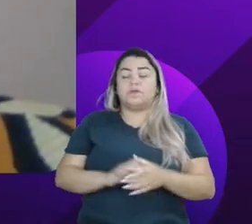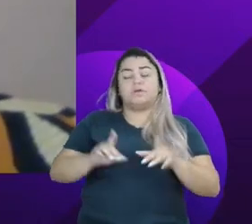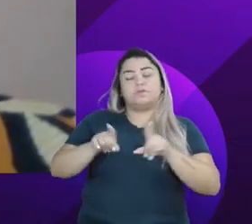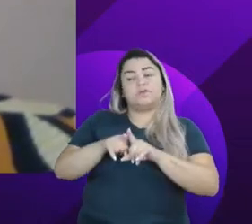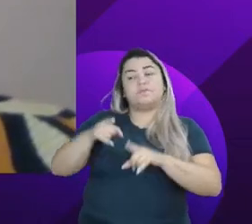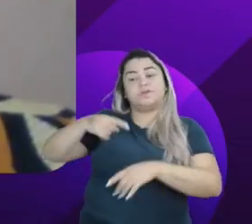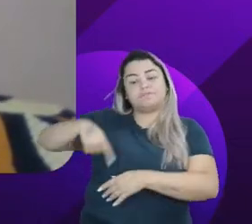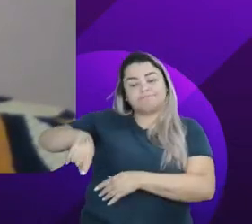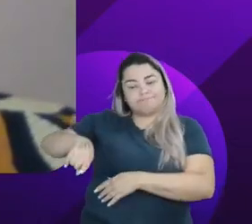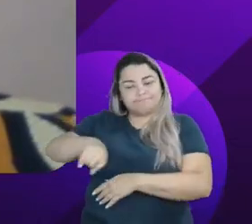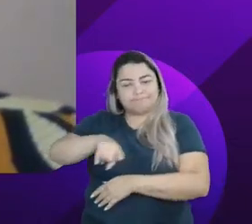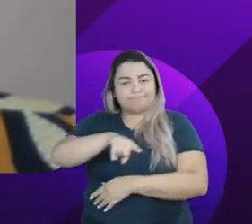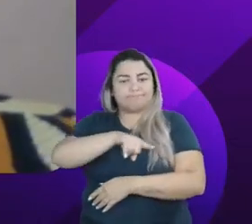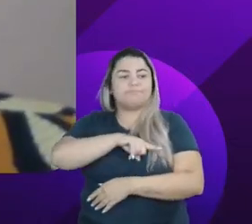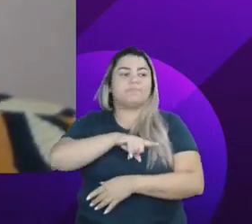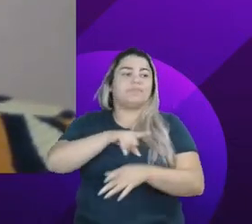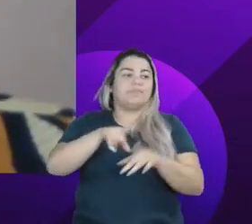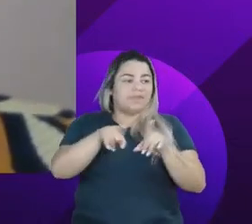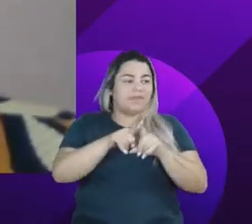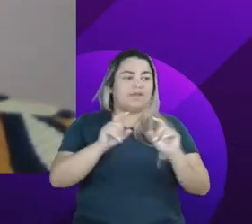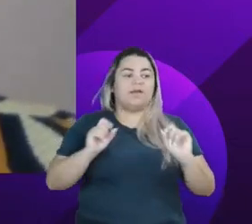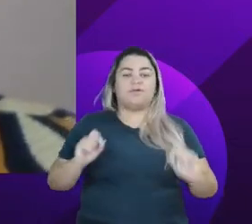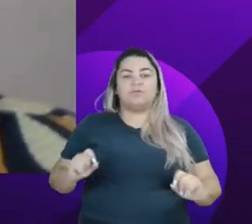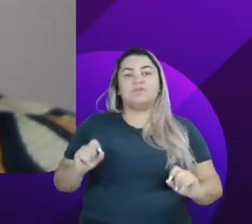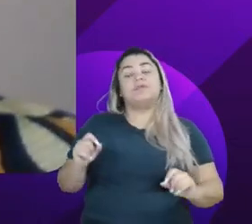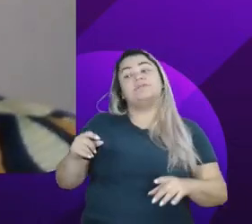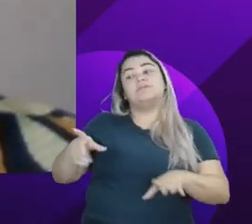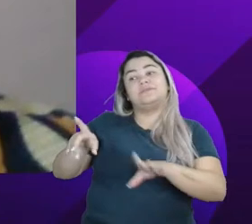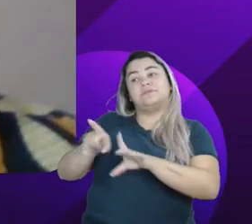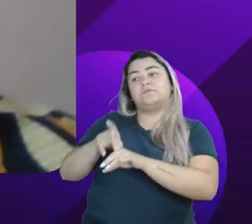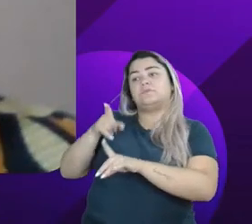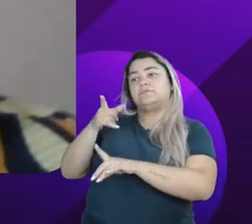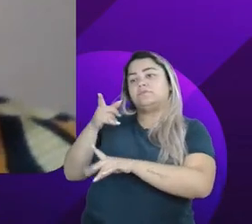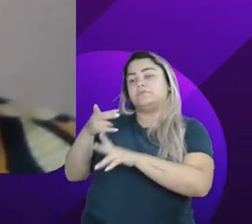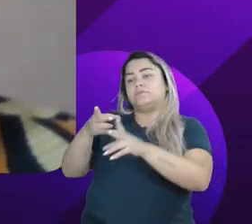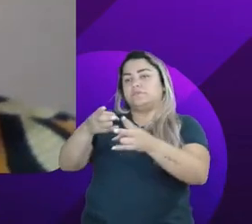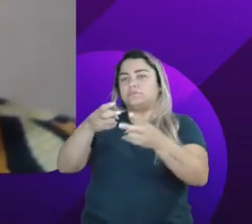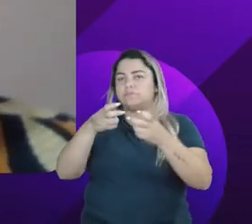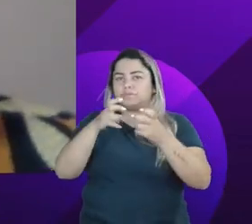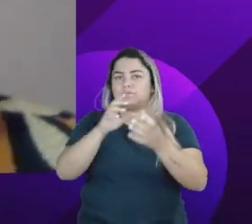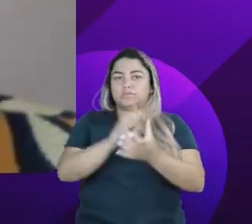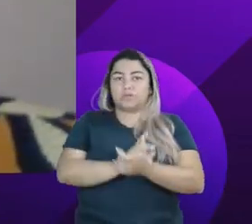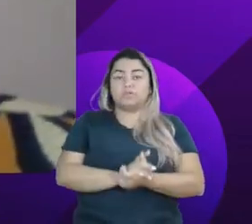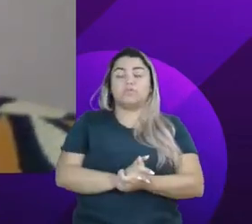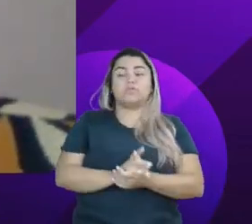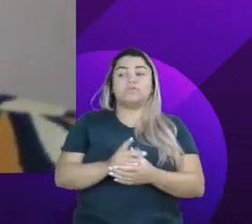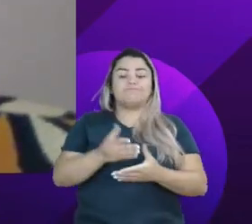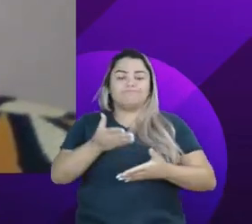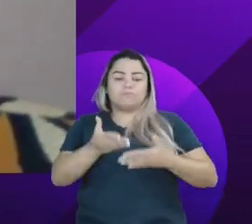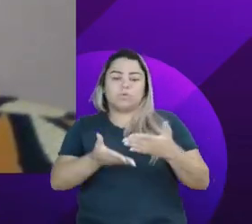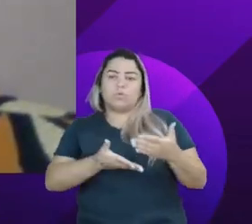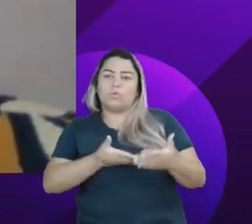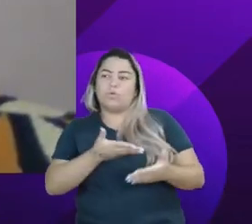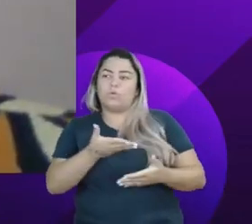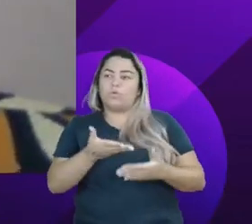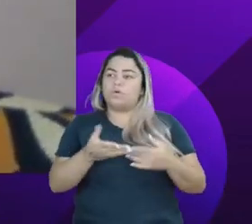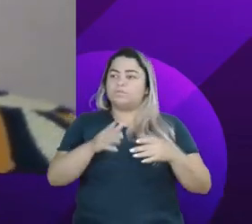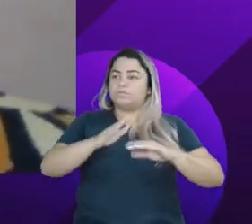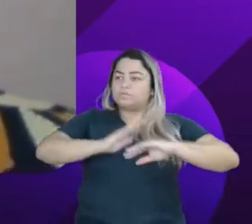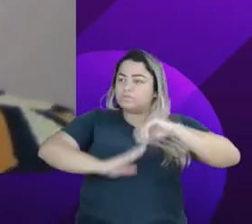mulheres, temos essa capacidade de perceber, de olhar, de